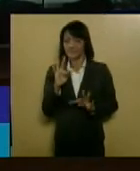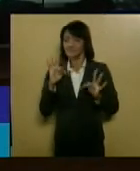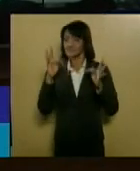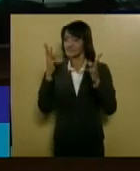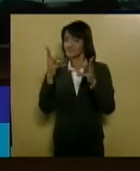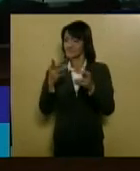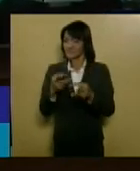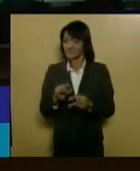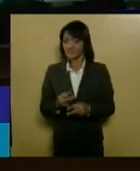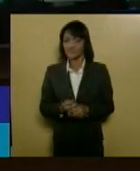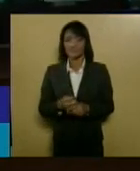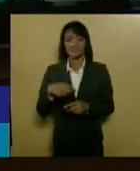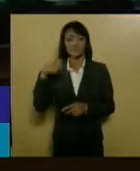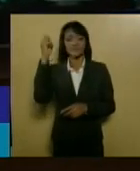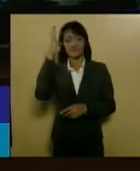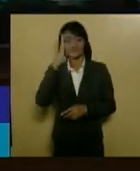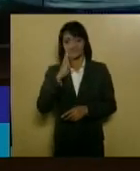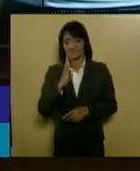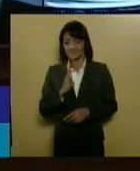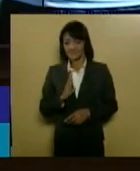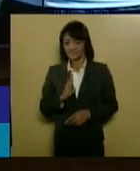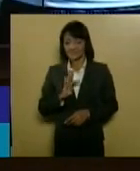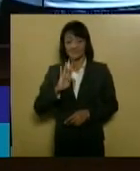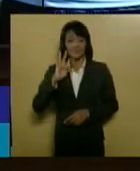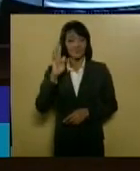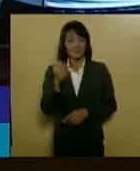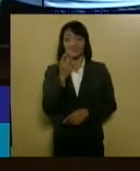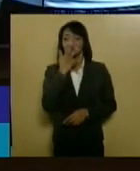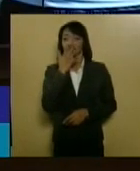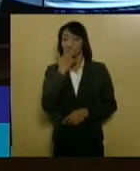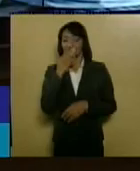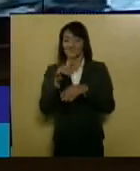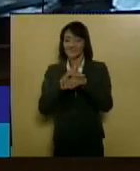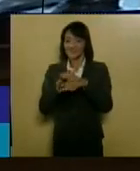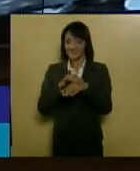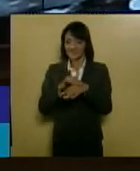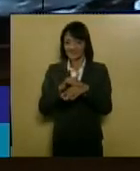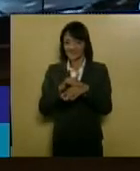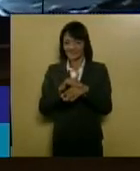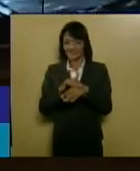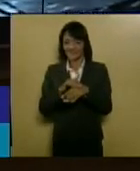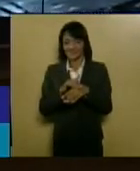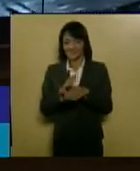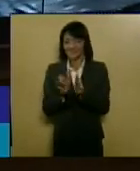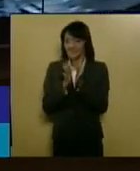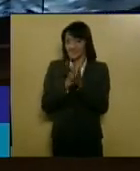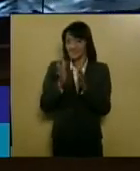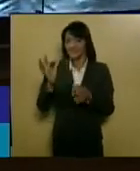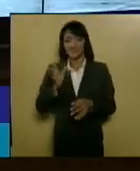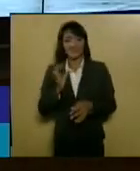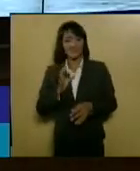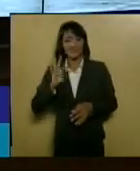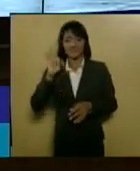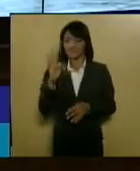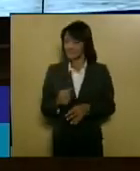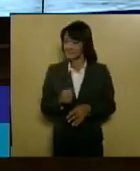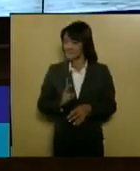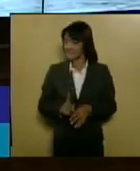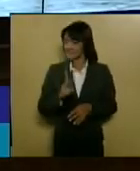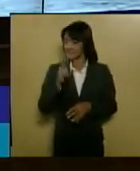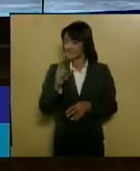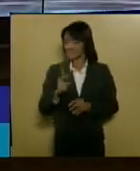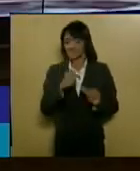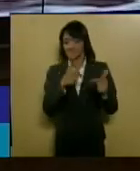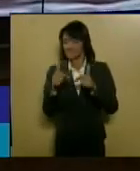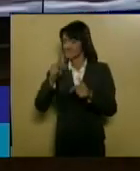os rincões do país, de todas as raças e classes. Permanente por sua presença na maior parte do